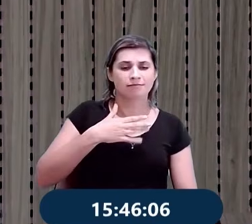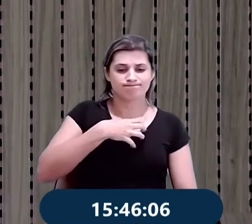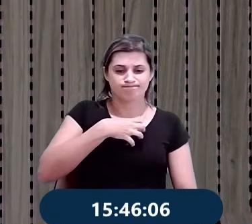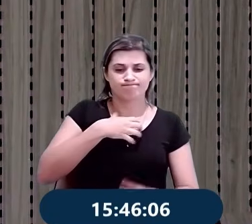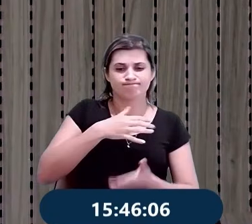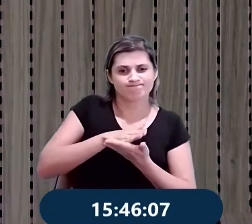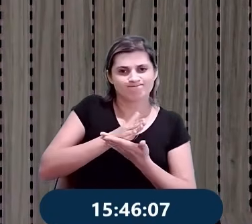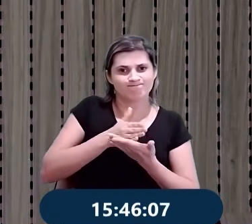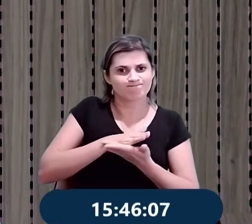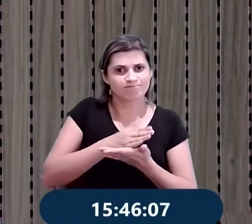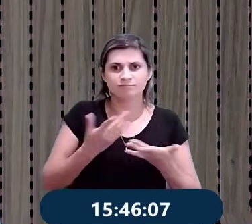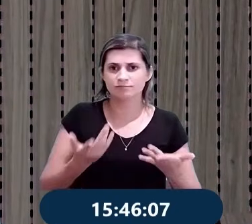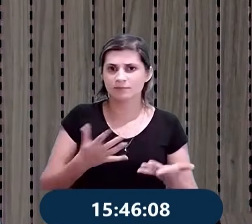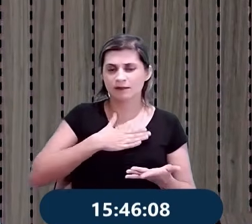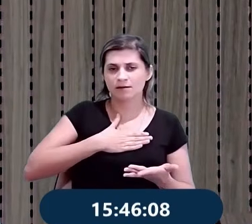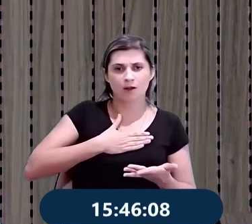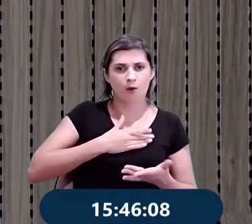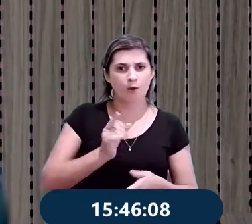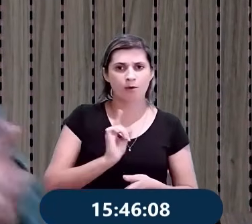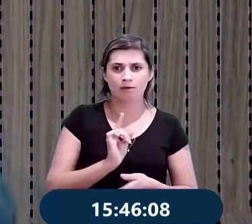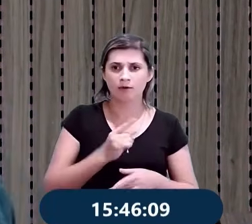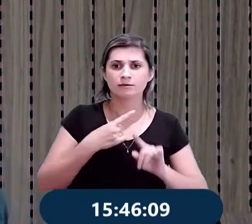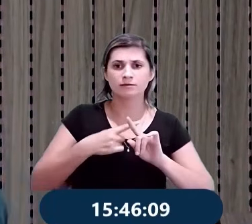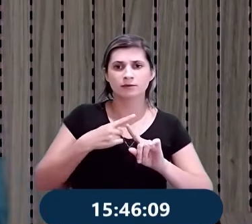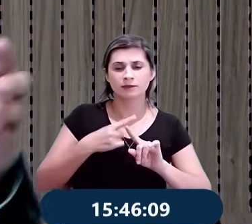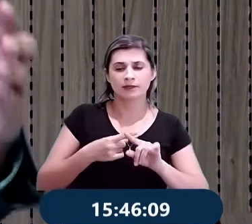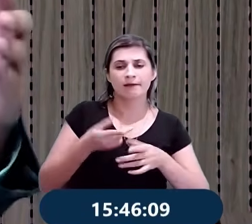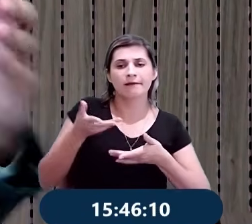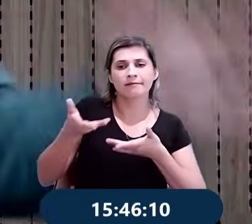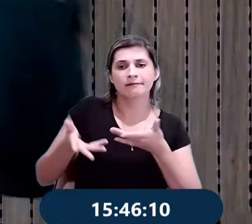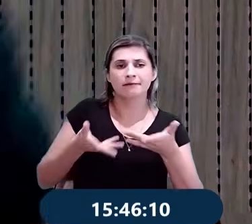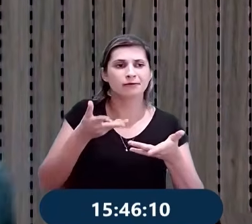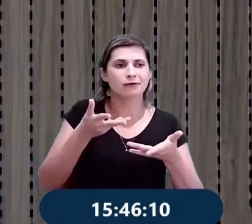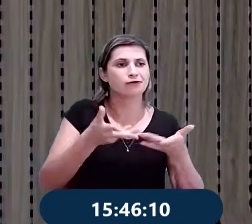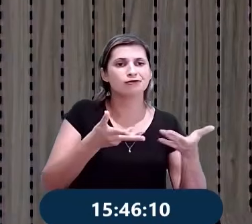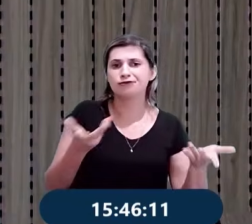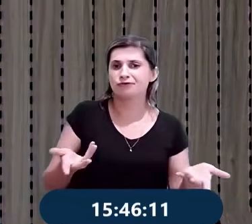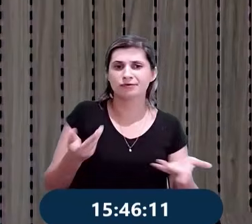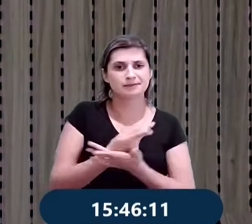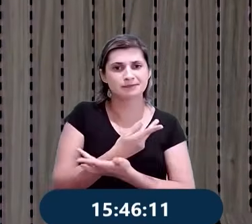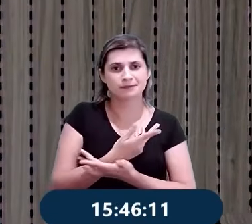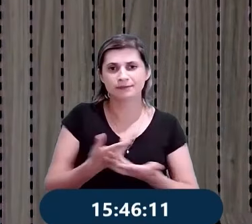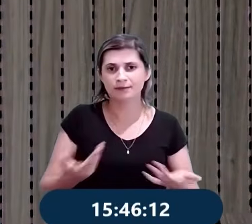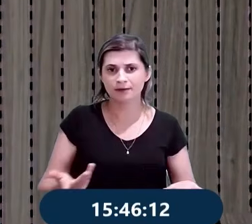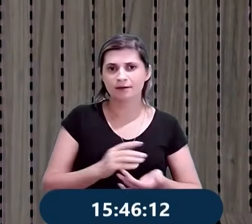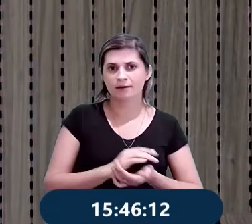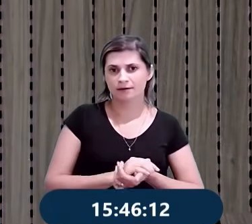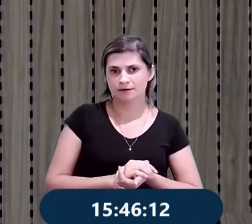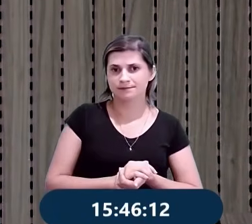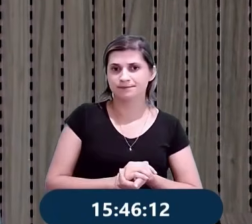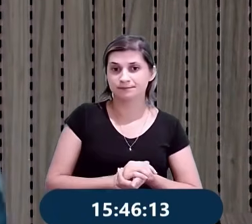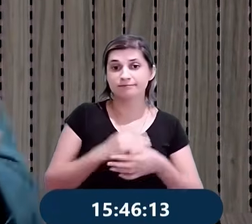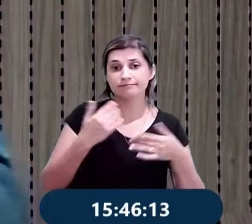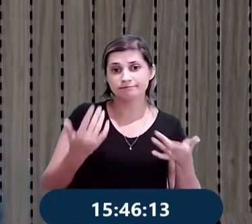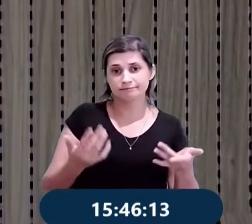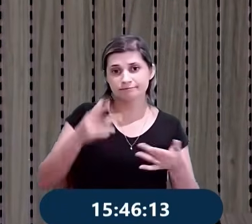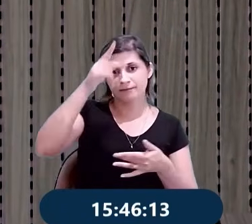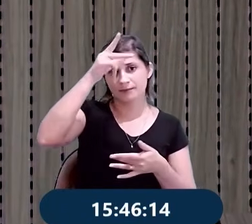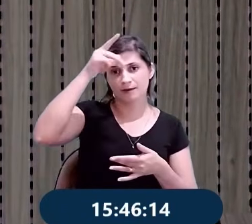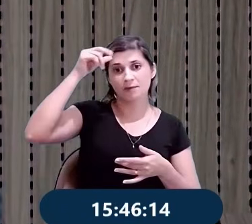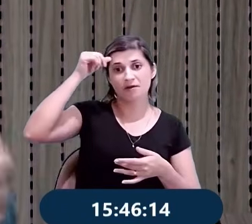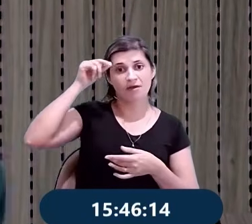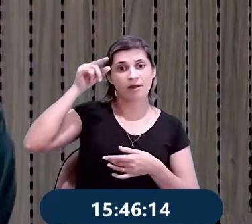a tratativa que tem. E aí, sobra para o prefeito. Isso a gente não